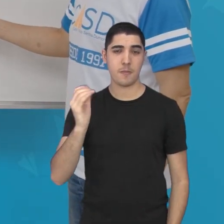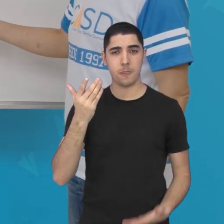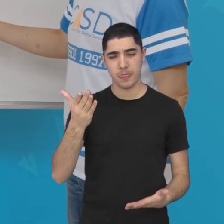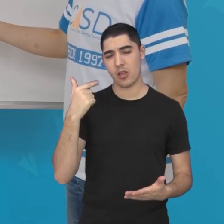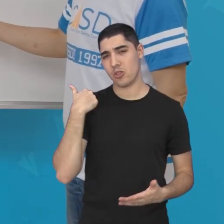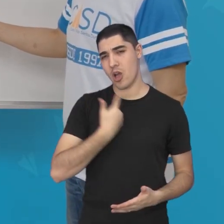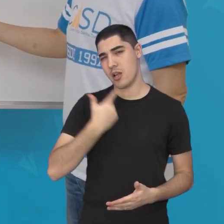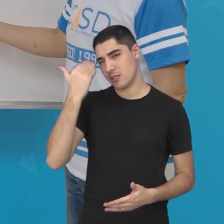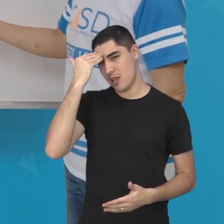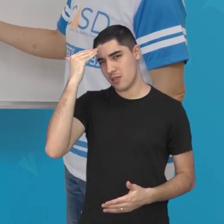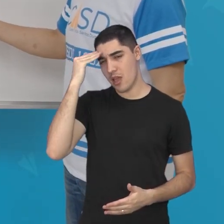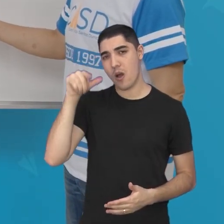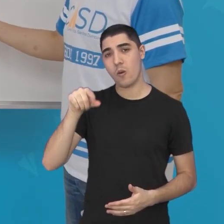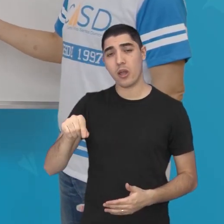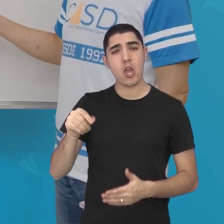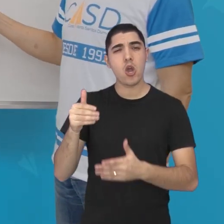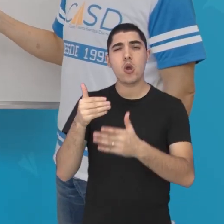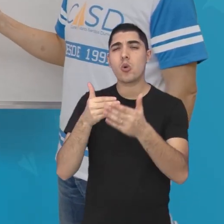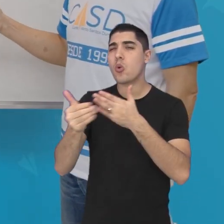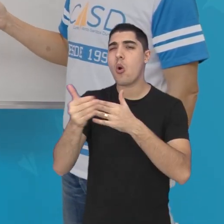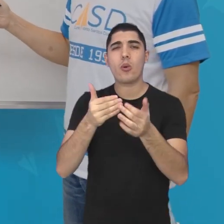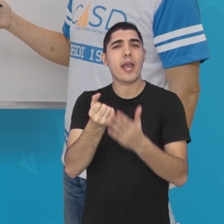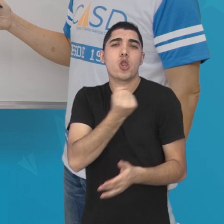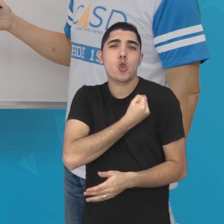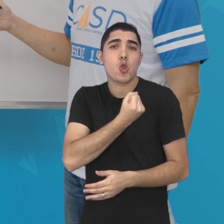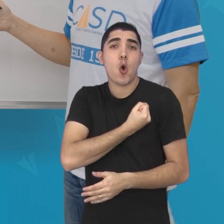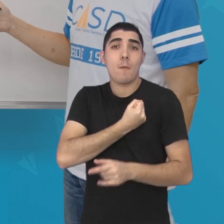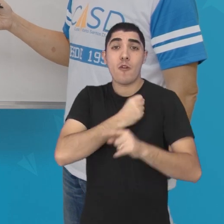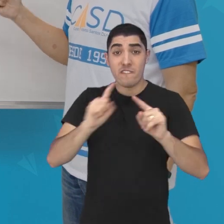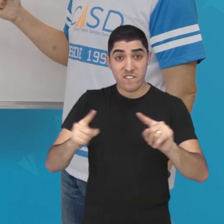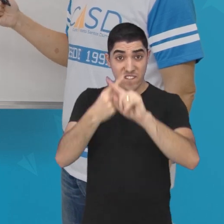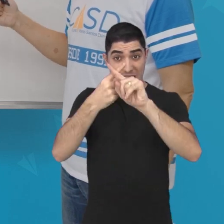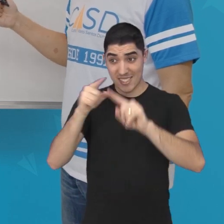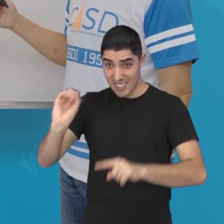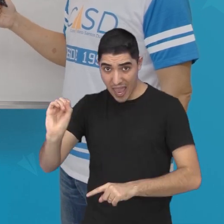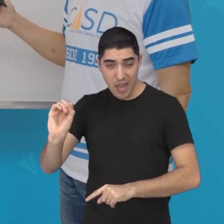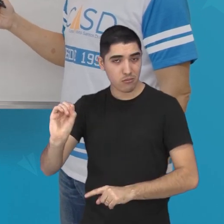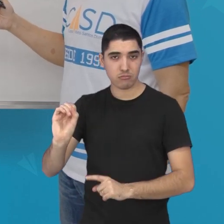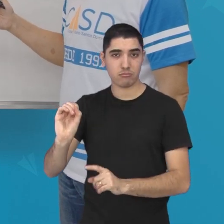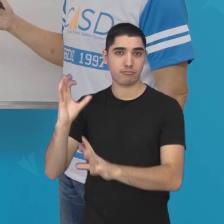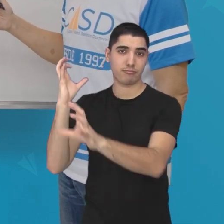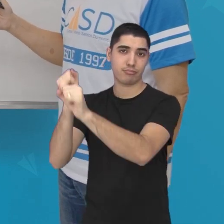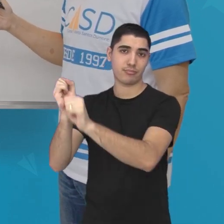A gente sabe que qualquer número multiplicado por 0 dá 0.